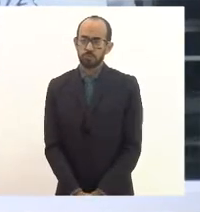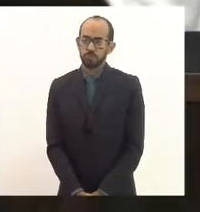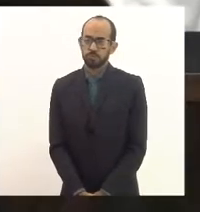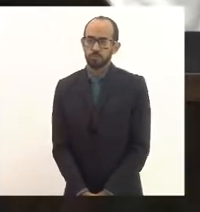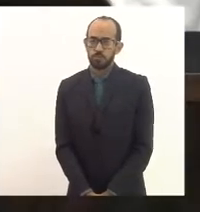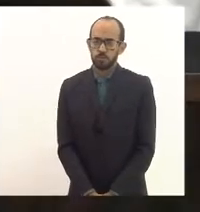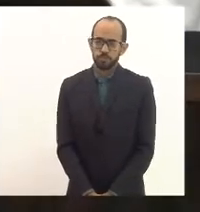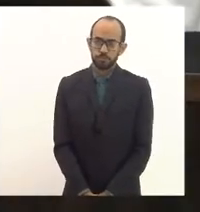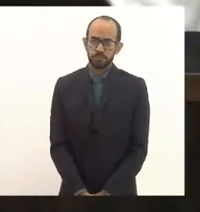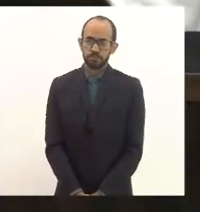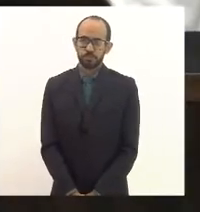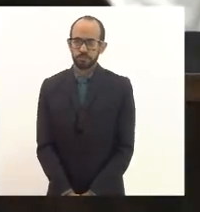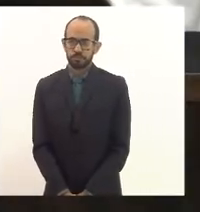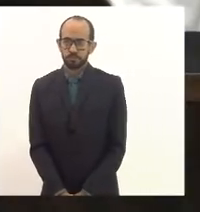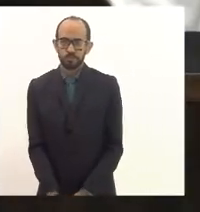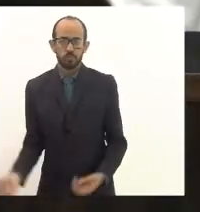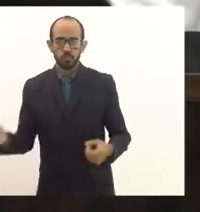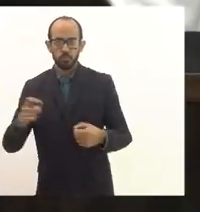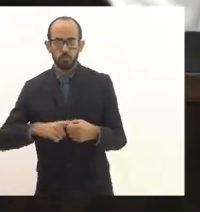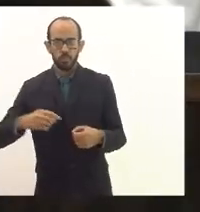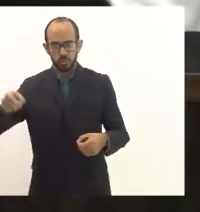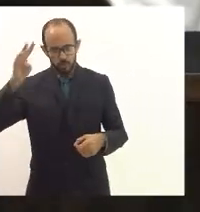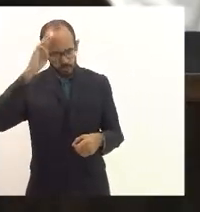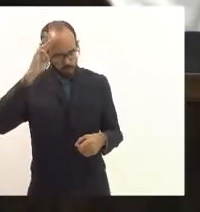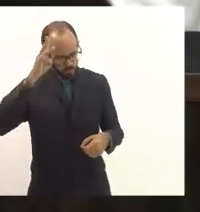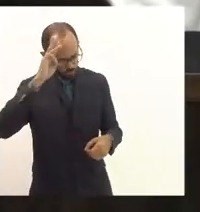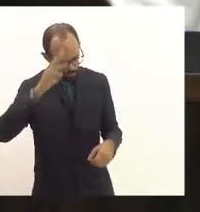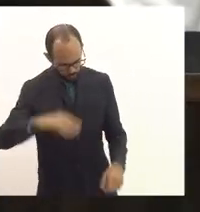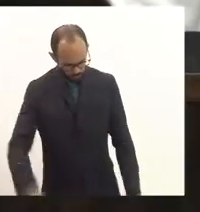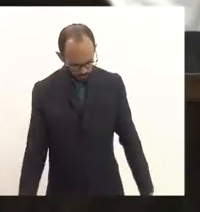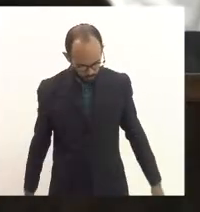Ok. Então, volta na próxima terça-feira.